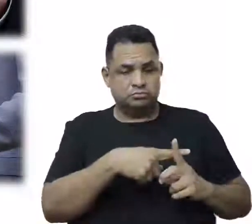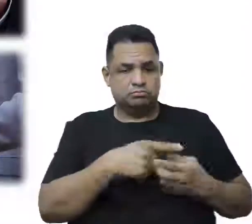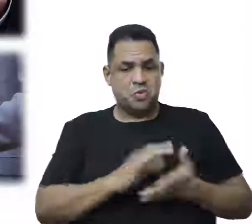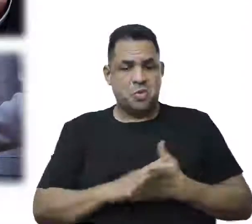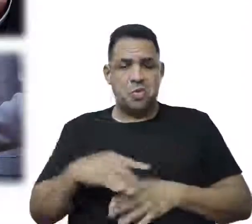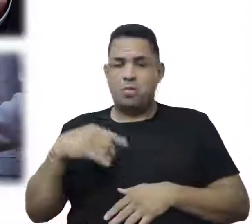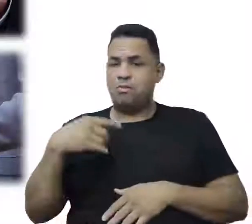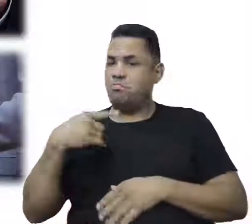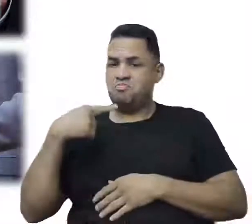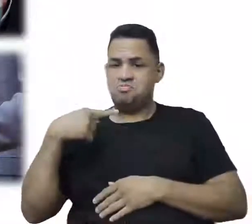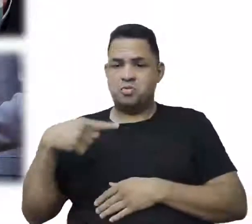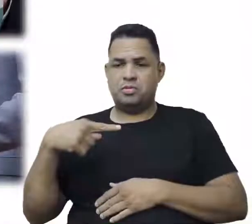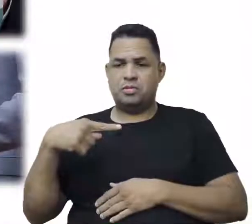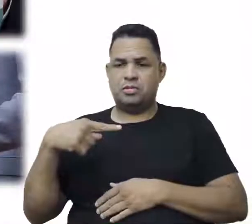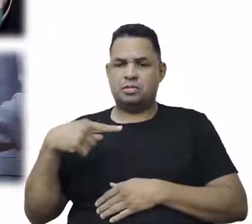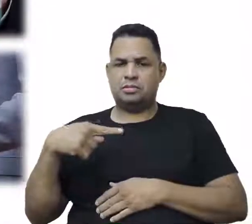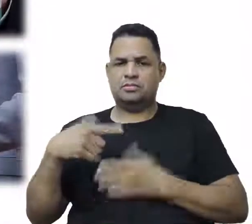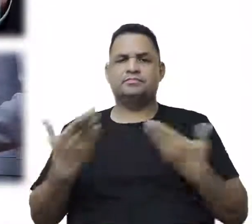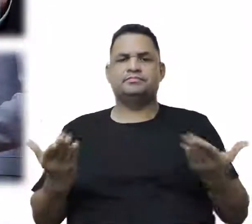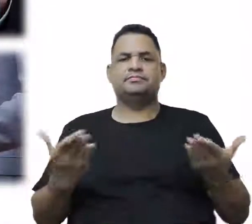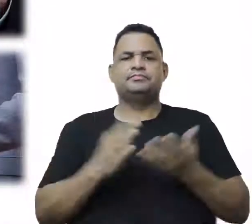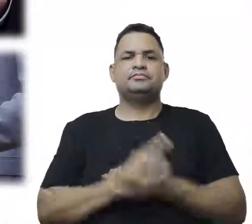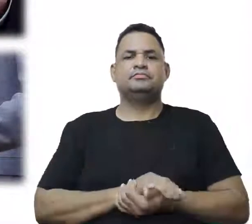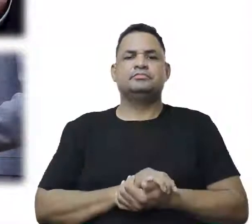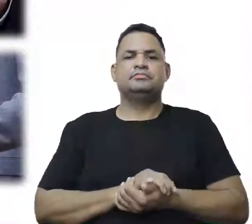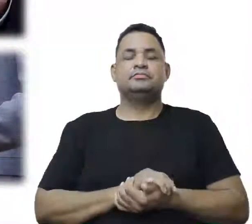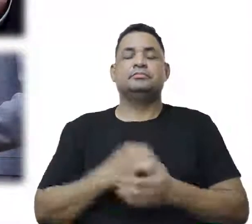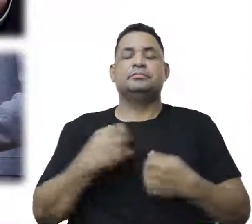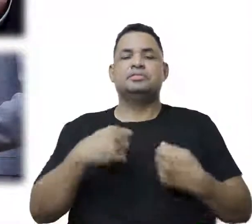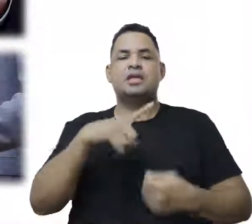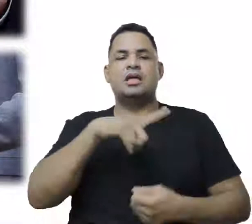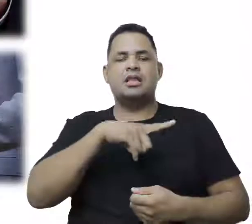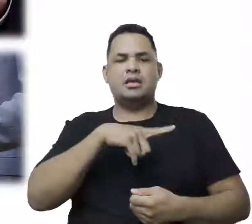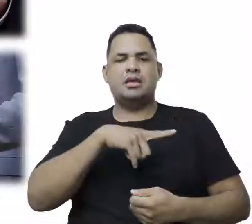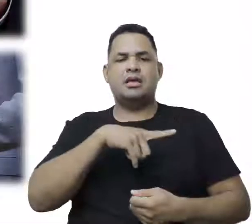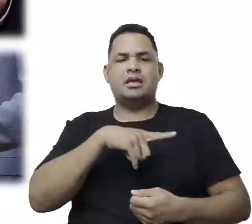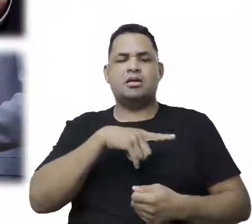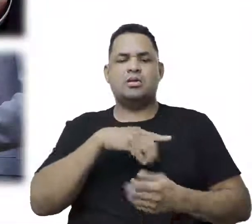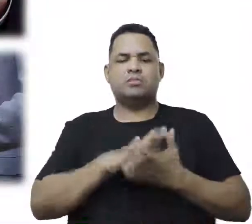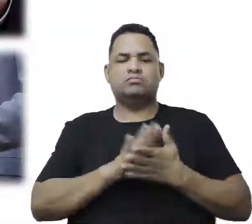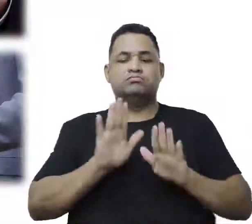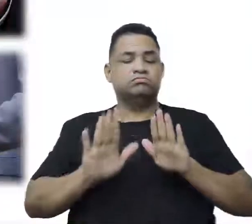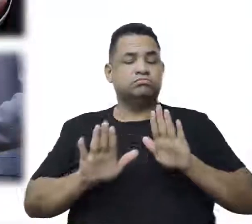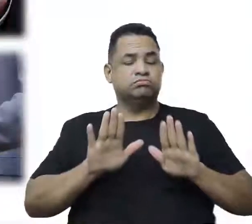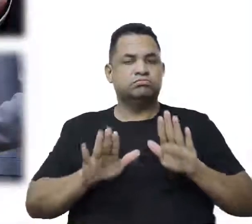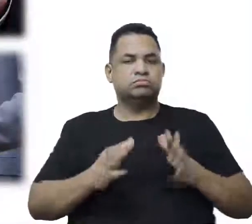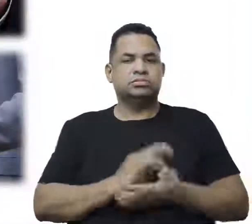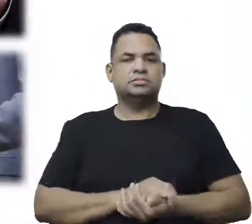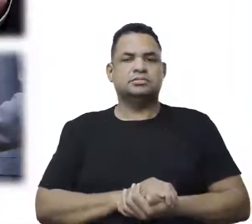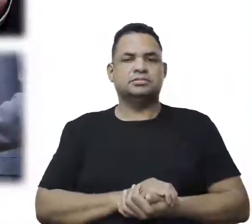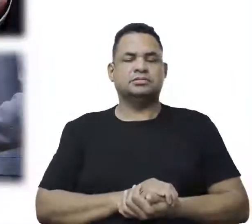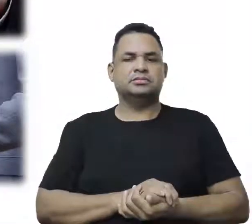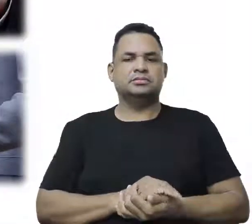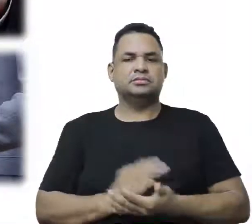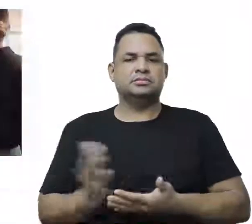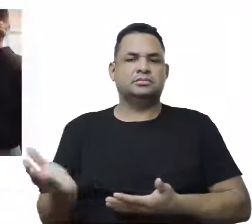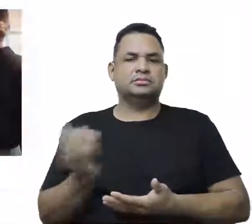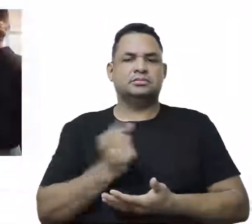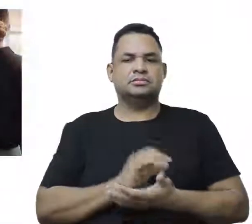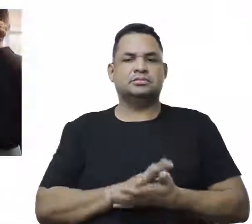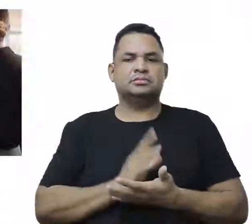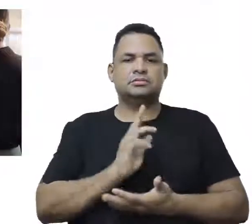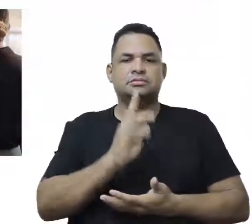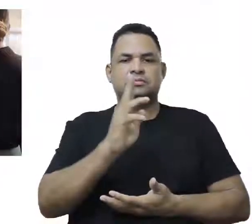ou negativamente. Então, o que a gente tem que cuidar é com o negativo. Vamos continuar a nossa reflexão. Fica comigo